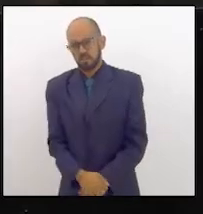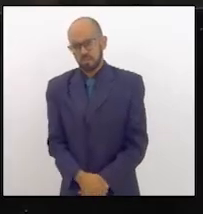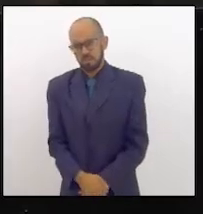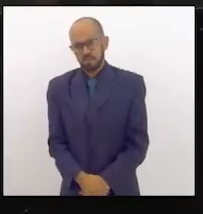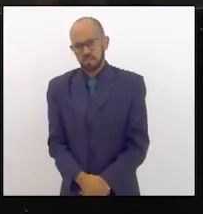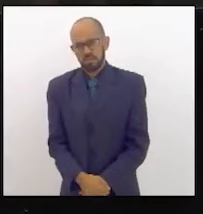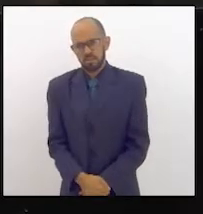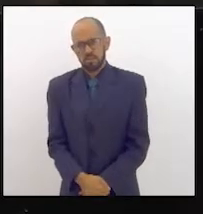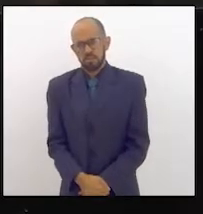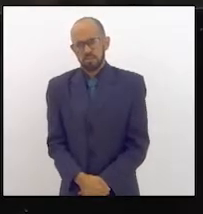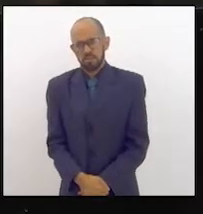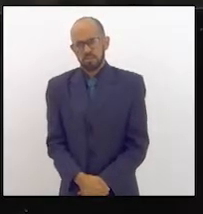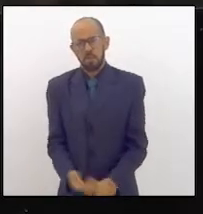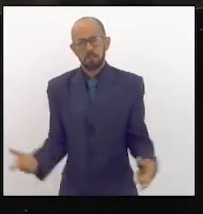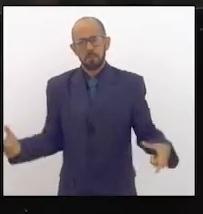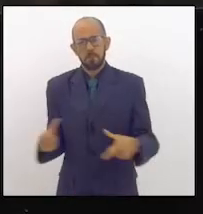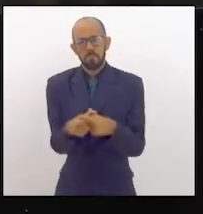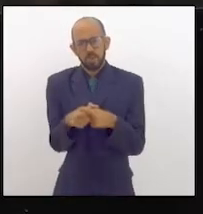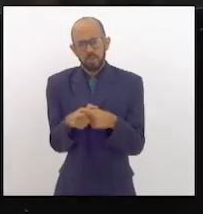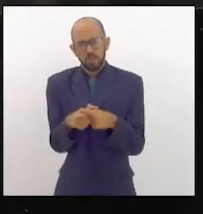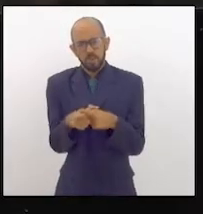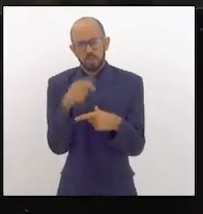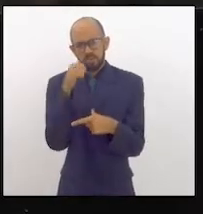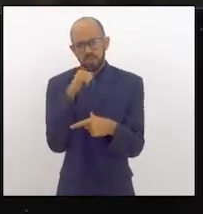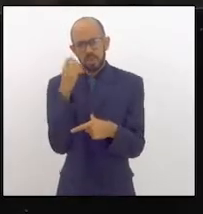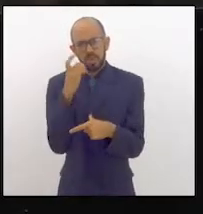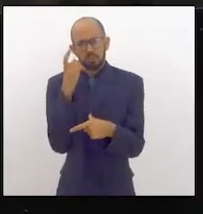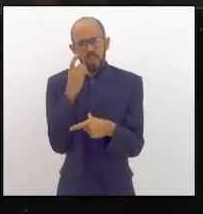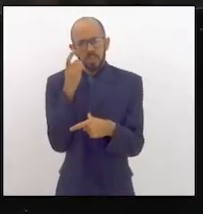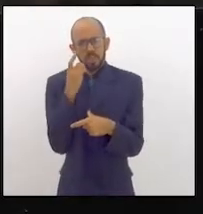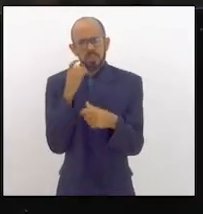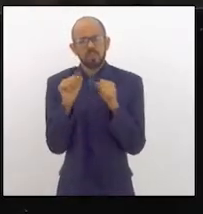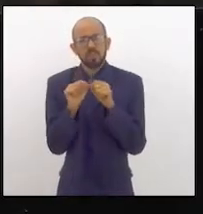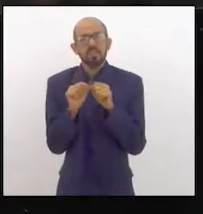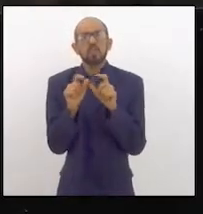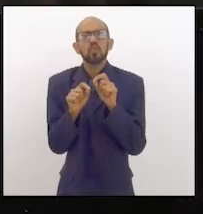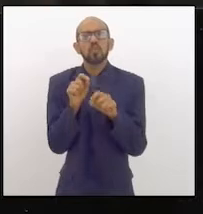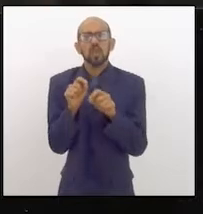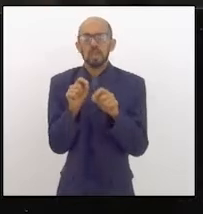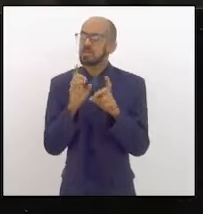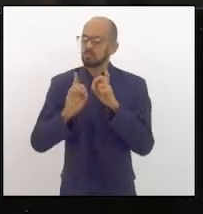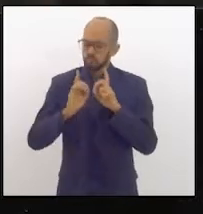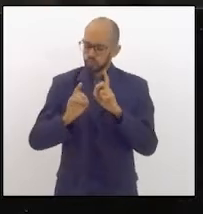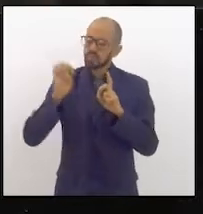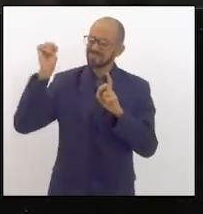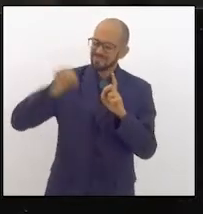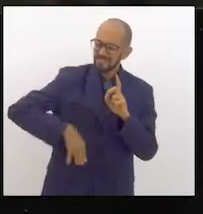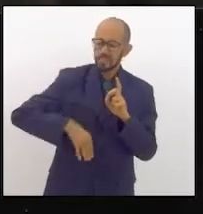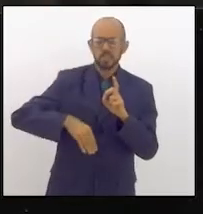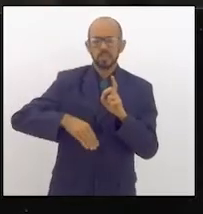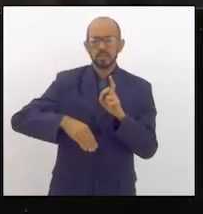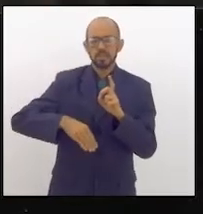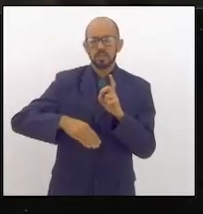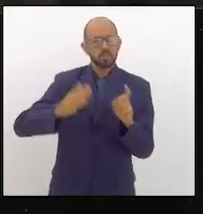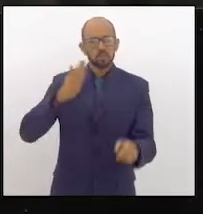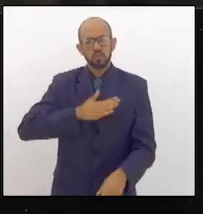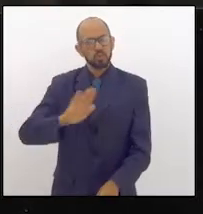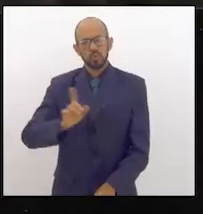minoria de deputadas nós estamos aqui discutindo sim em com formadas